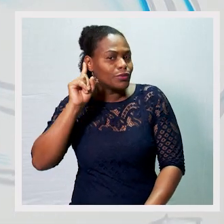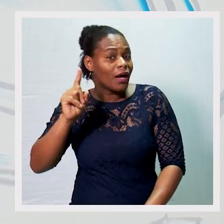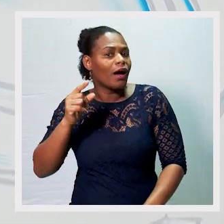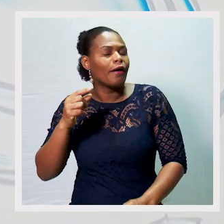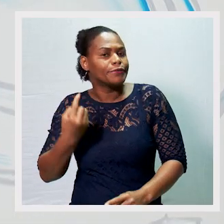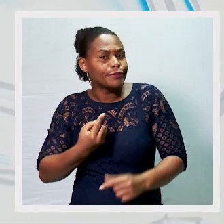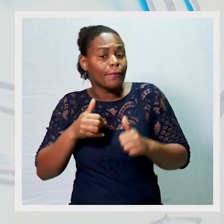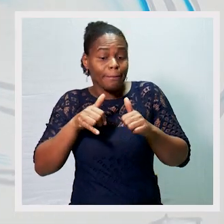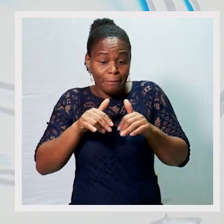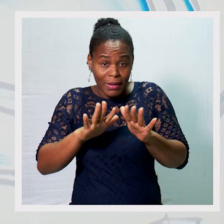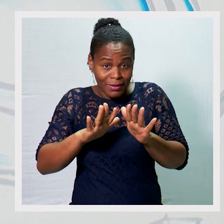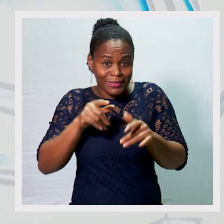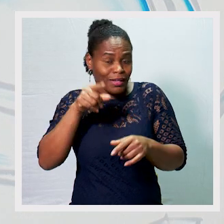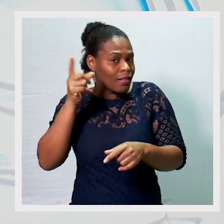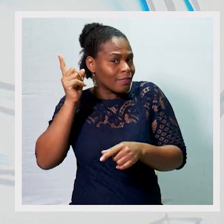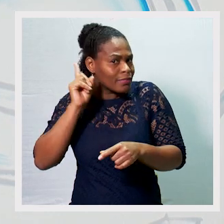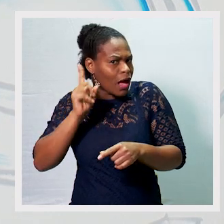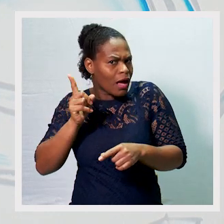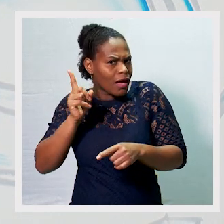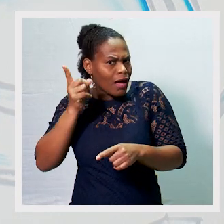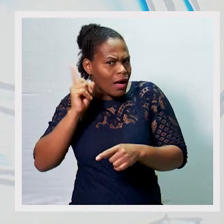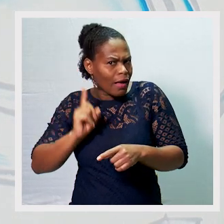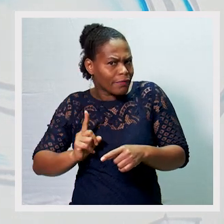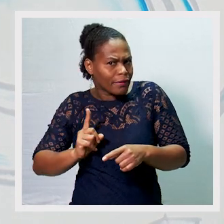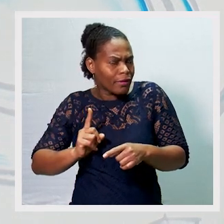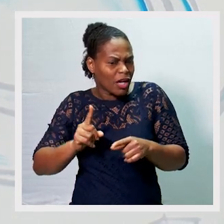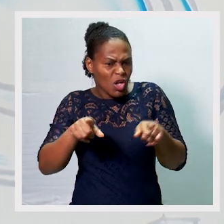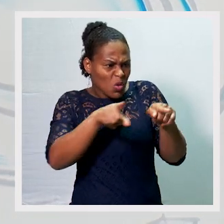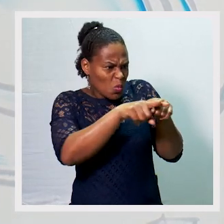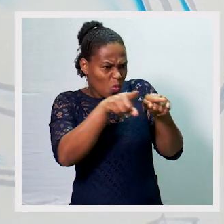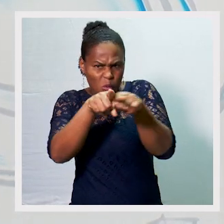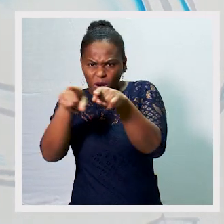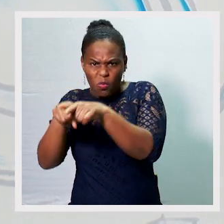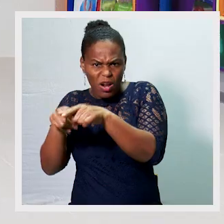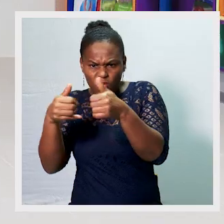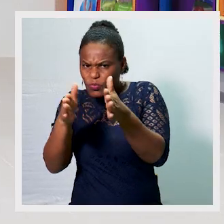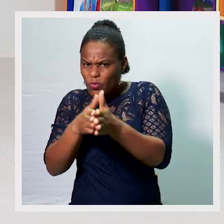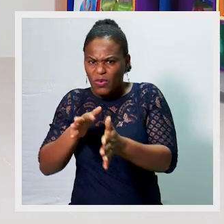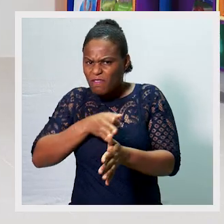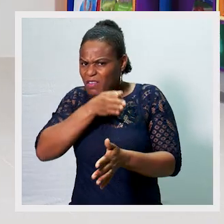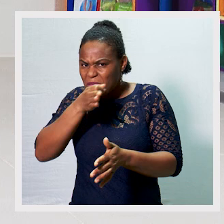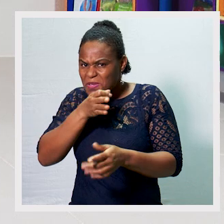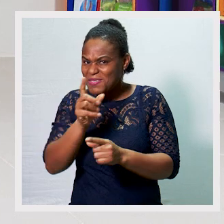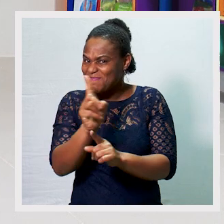importantes, mas essas datas não são iguais para todas as famílias.